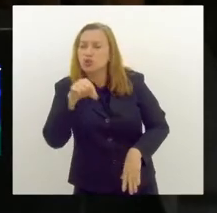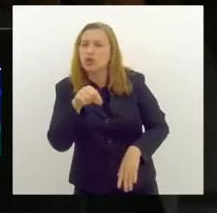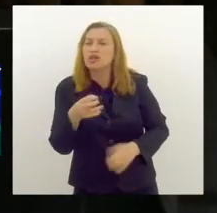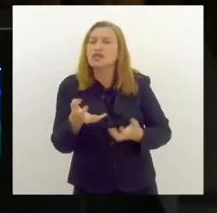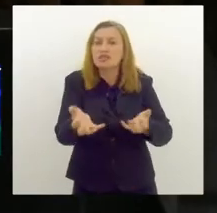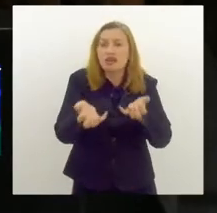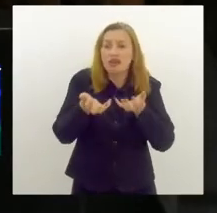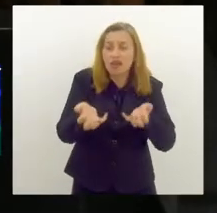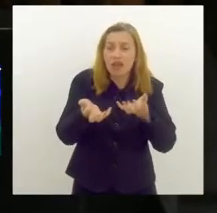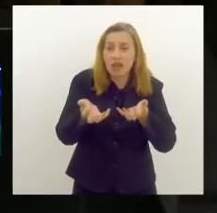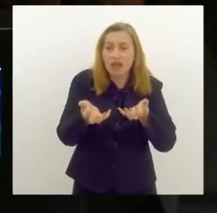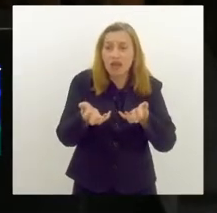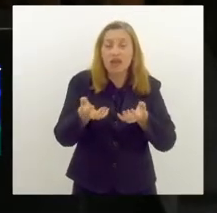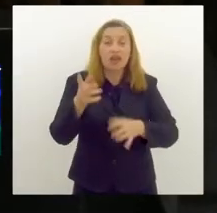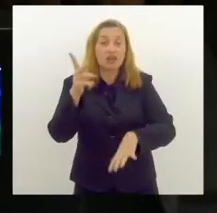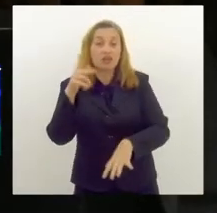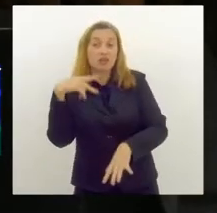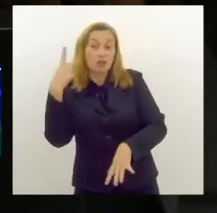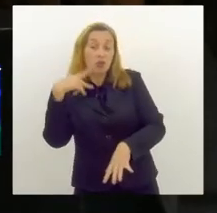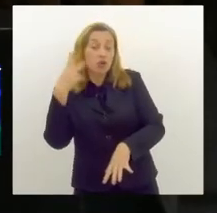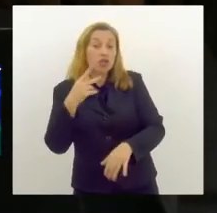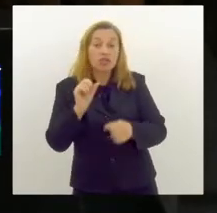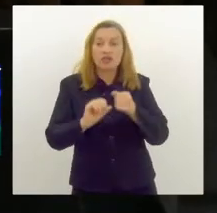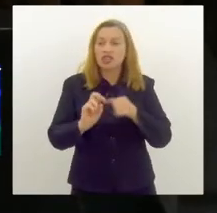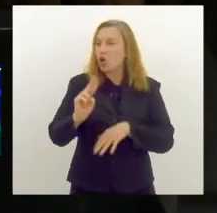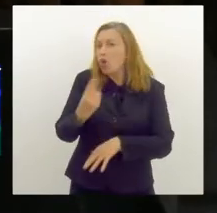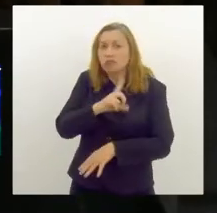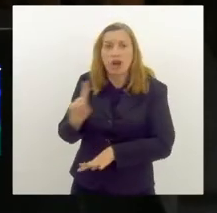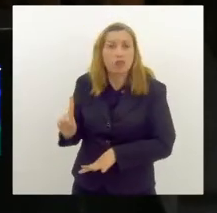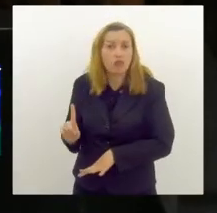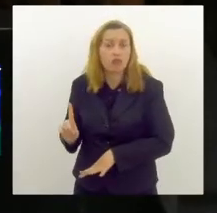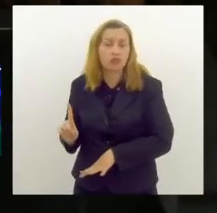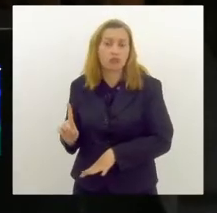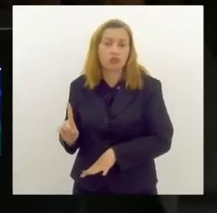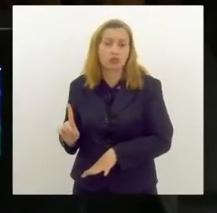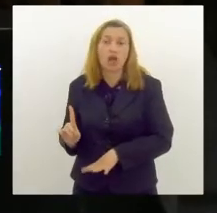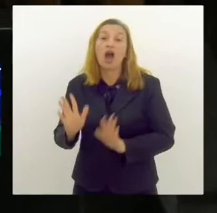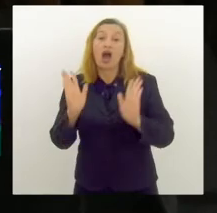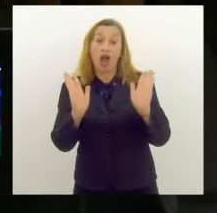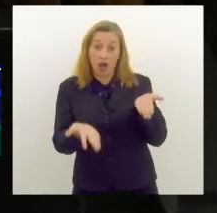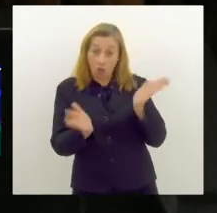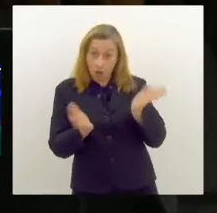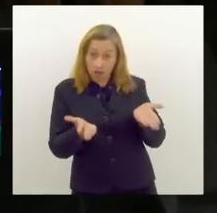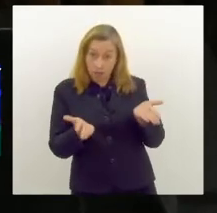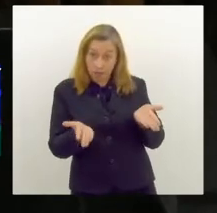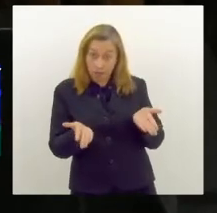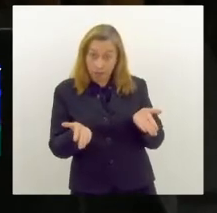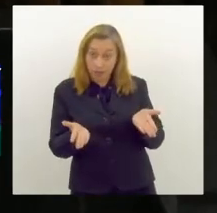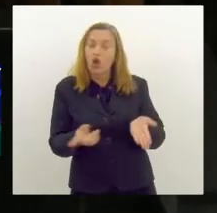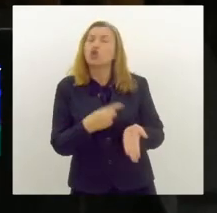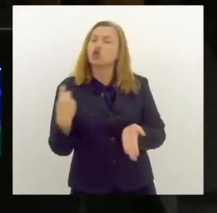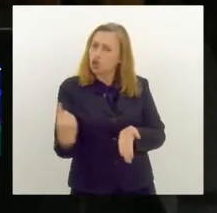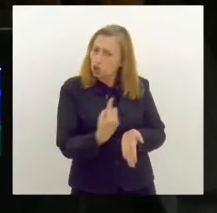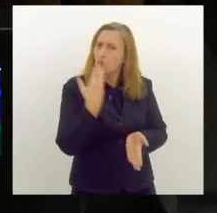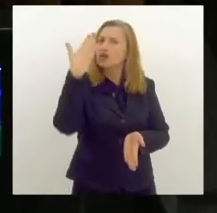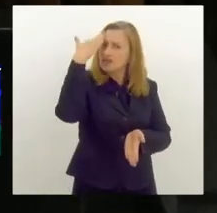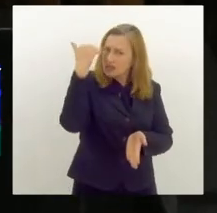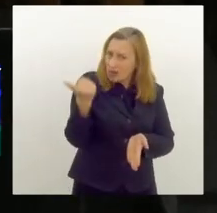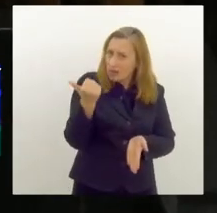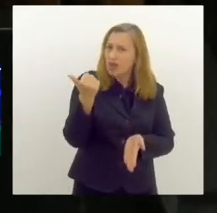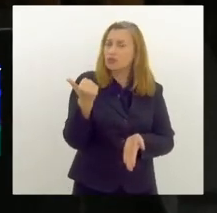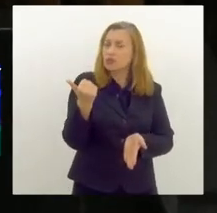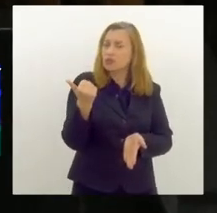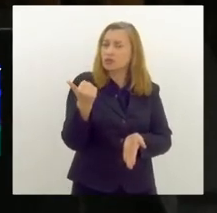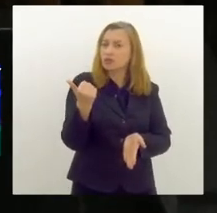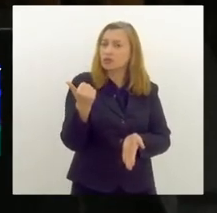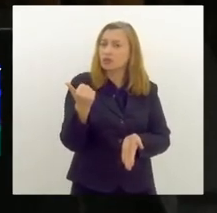fazer essa política ou não quer fazer. Agora, nós sabemos